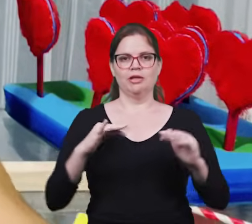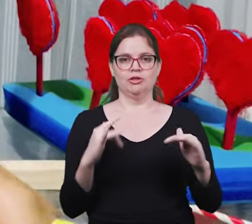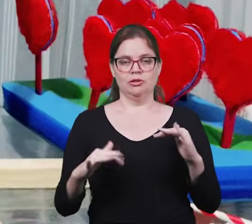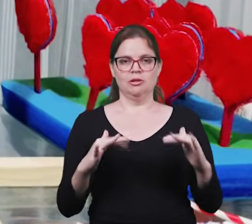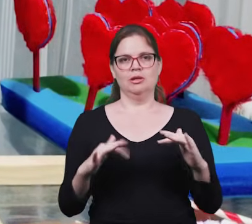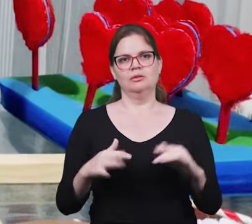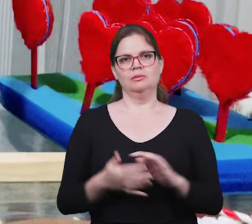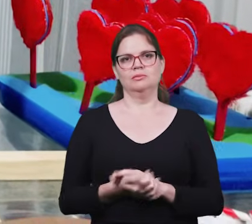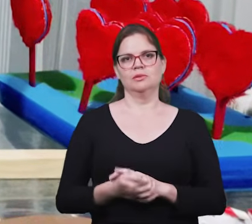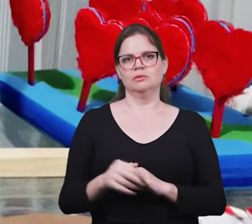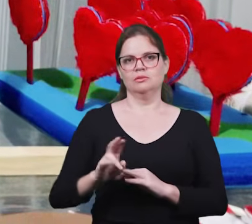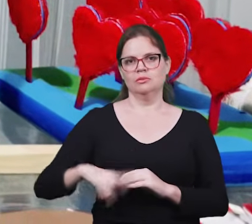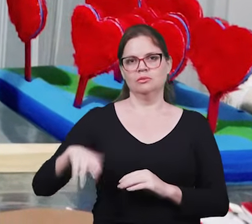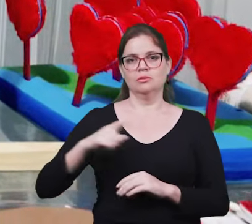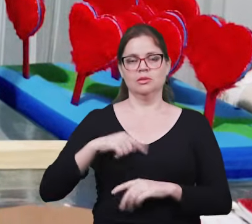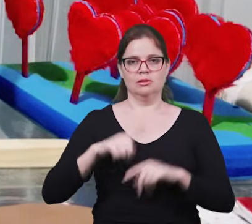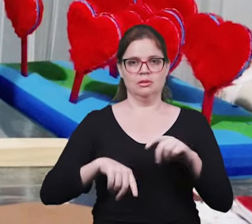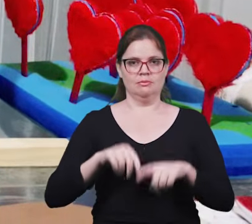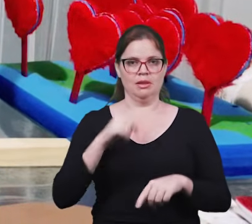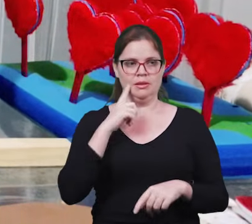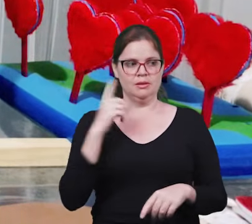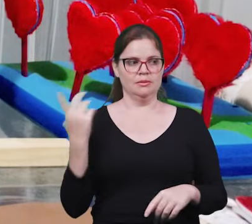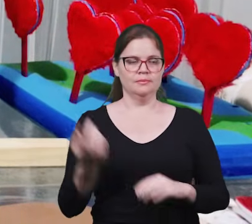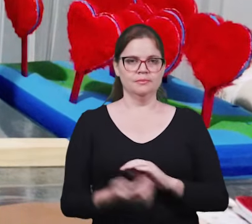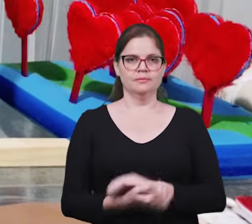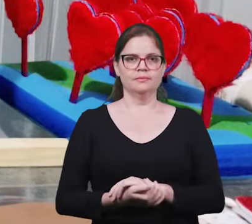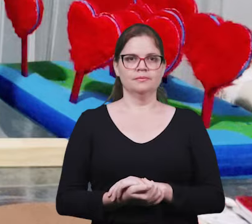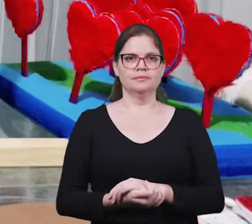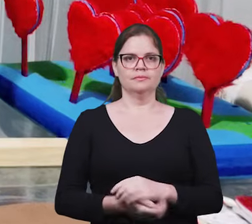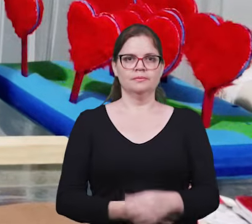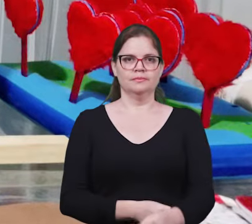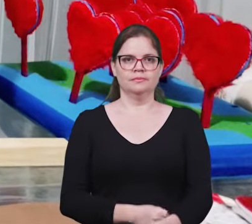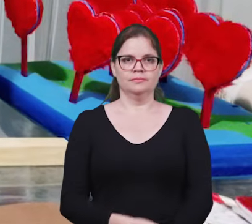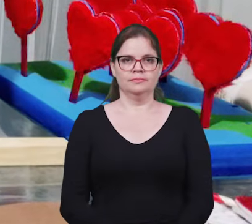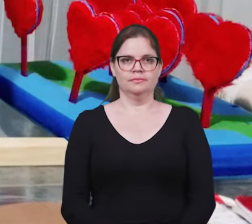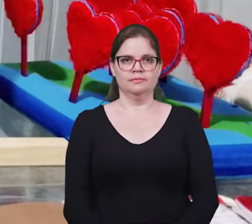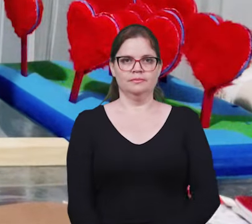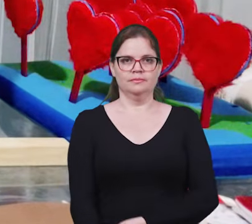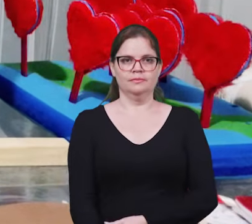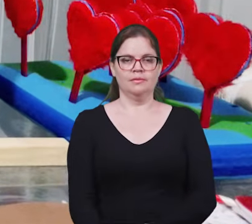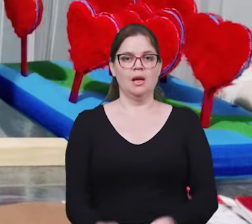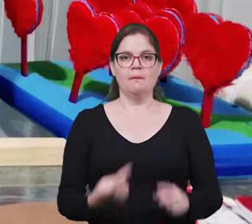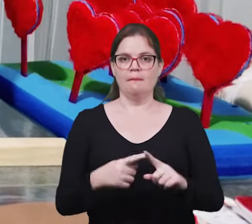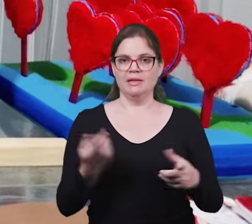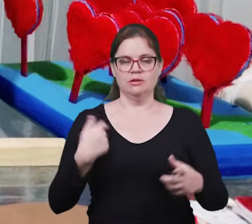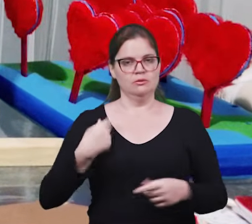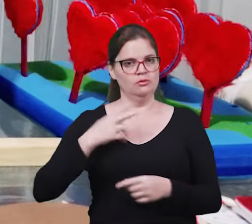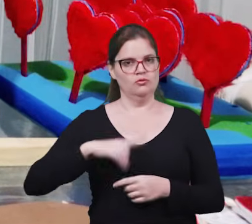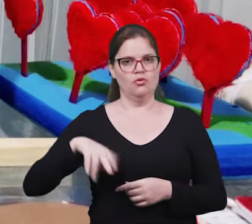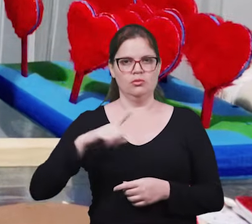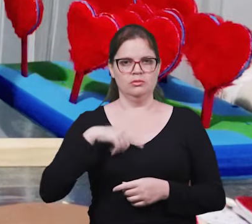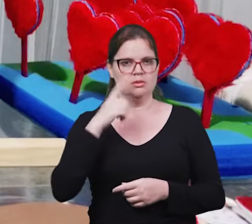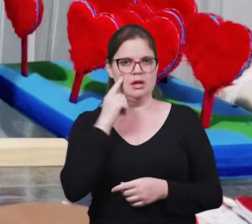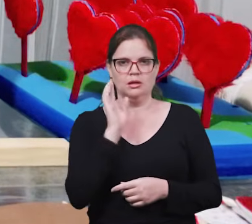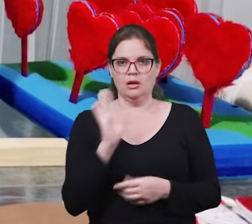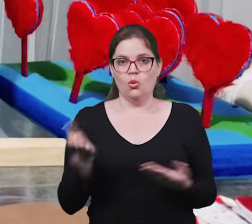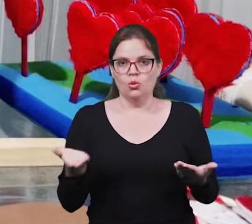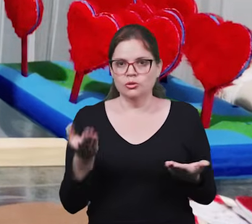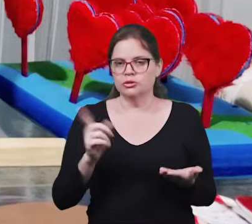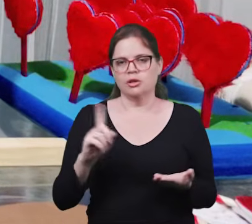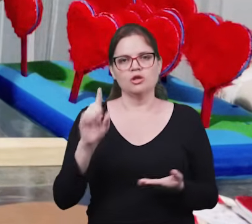utilizando aqui esse material que tem o imã, mais magnético, Mas eu não vou utilizar nessa aula, é só uma